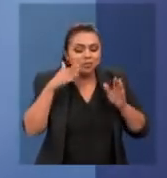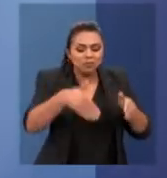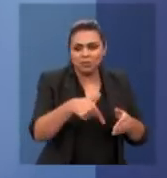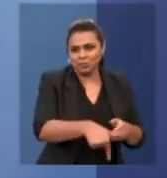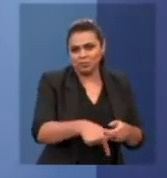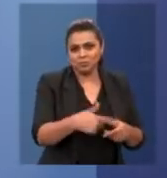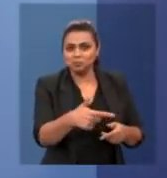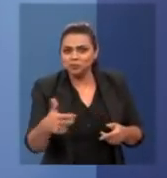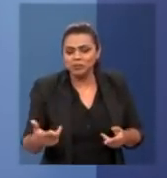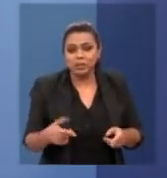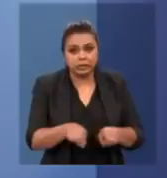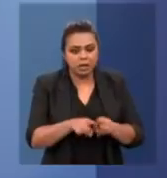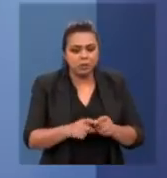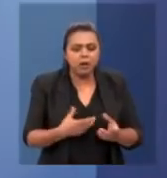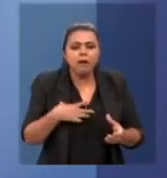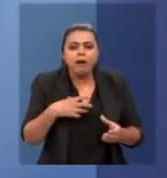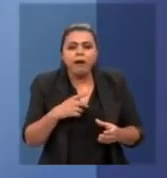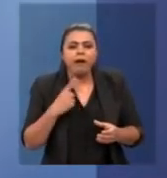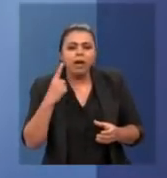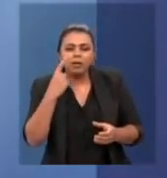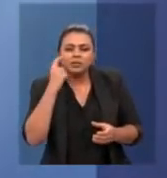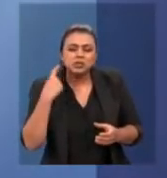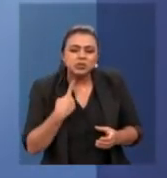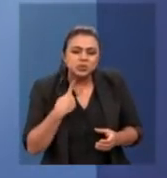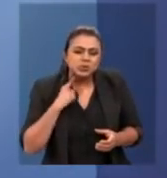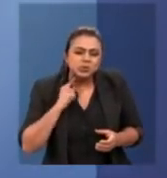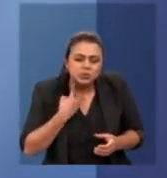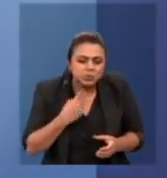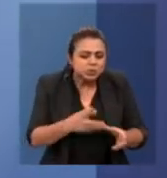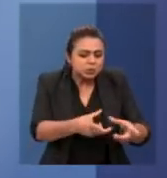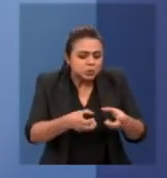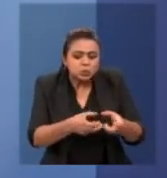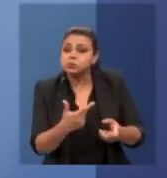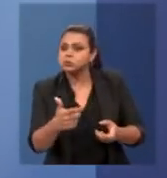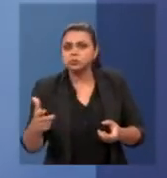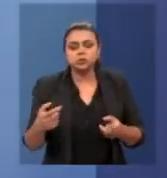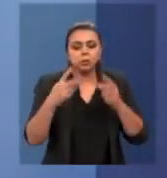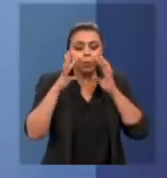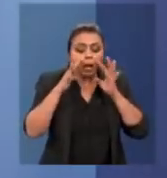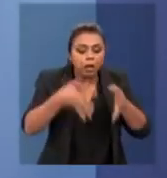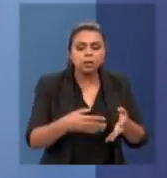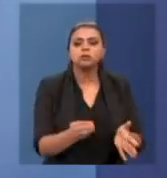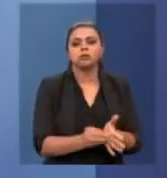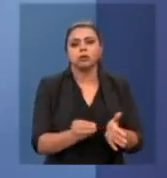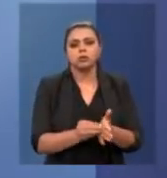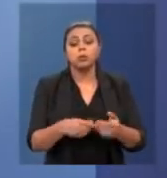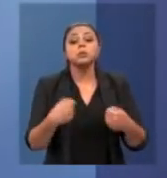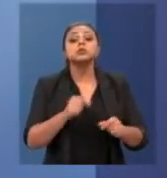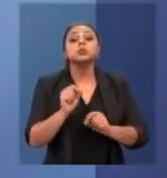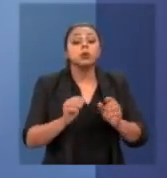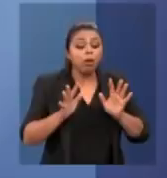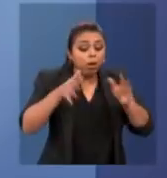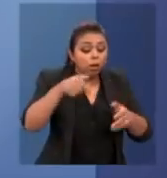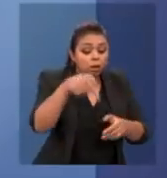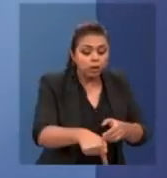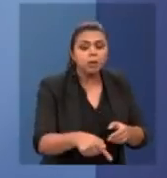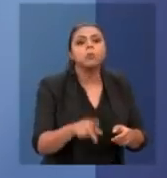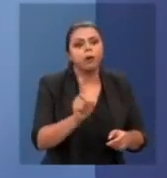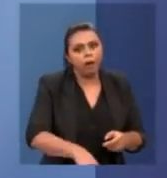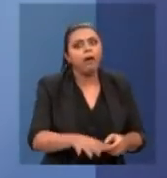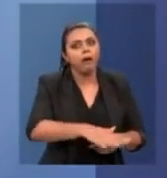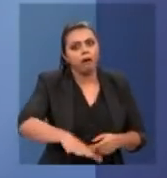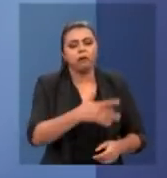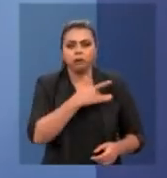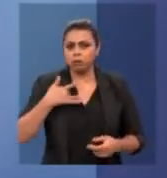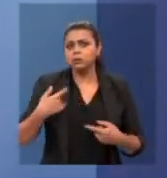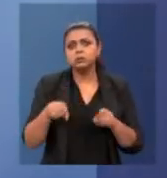de tratamento de resíduos sólidos na verdade os governos estaduais se esquecem de olhar para a necessidade essa é uma matéria de saúde a